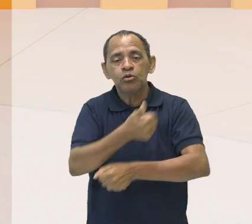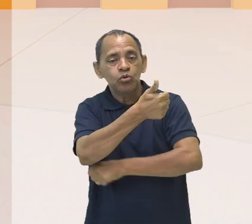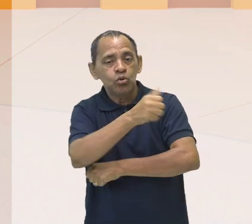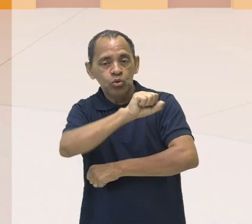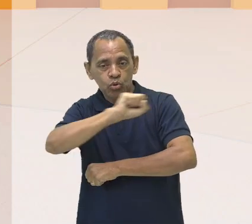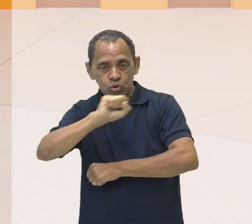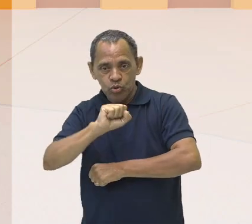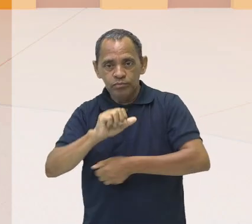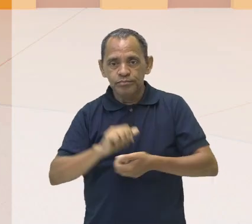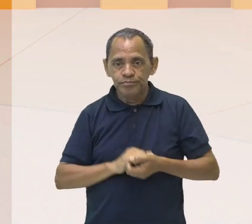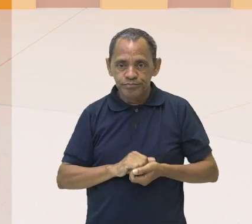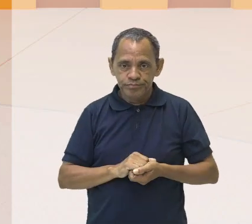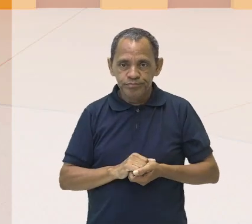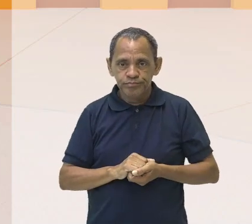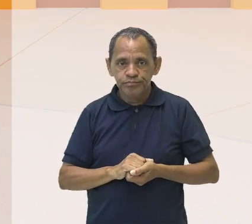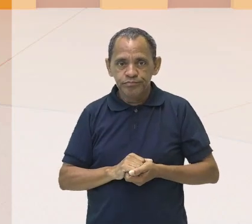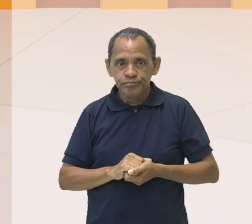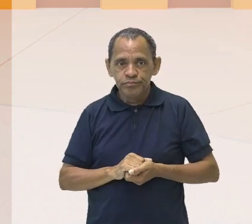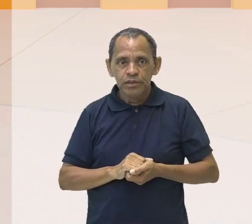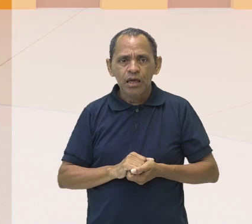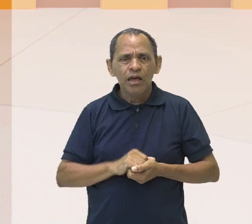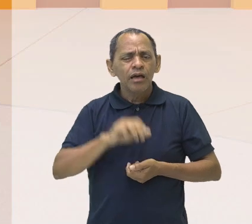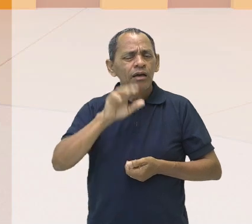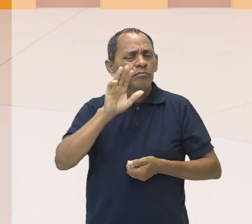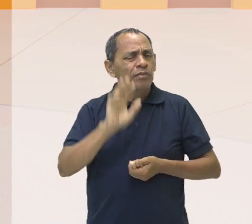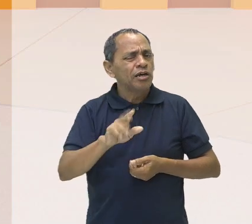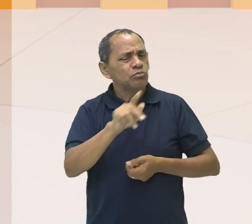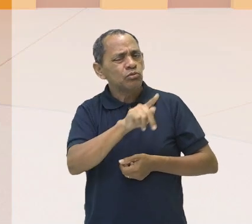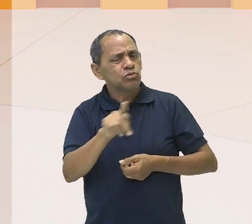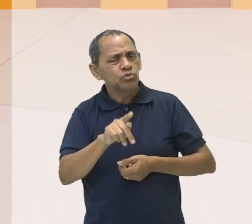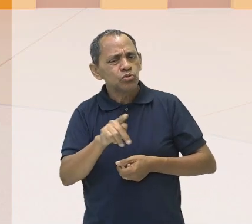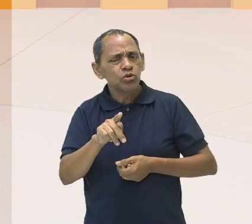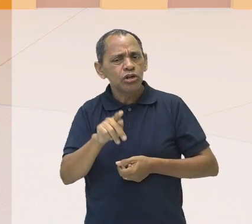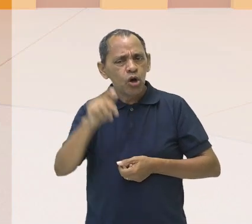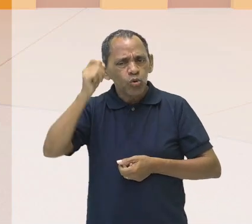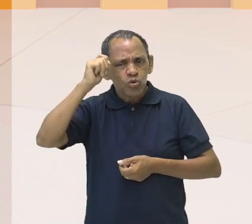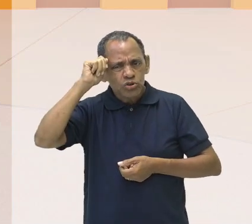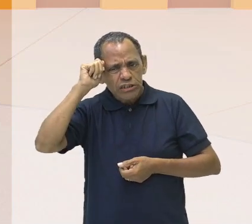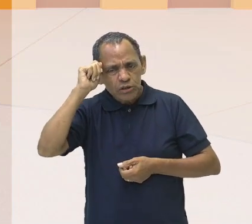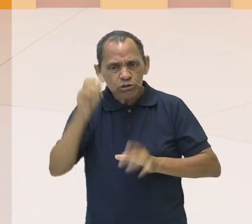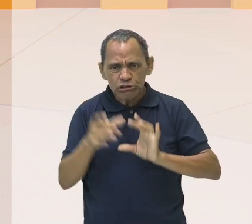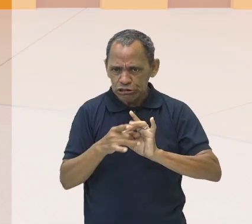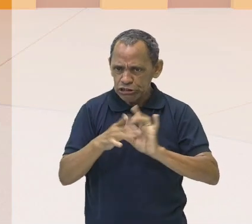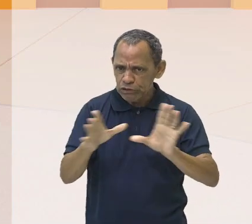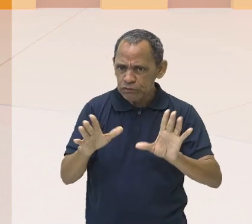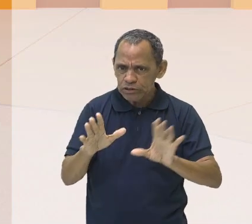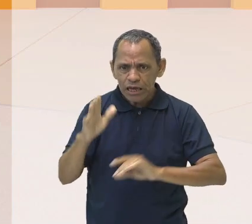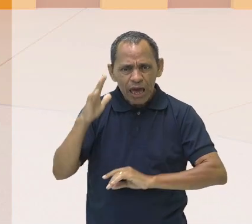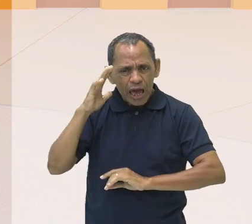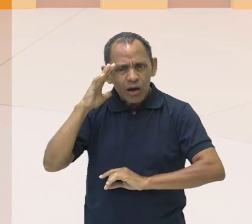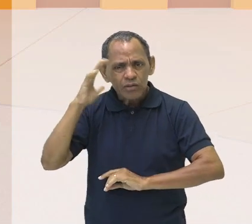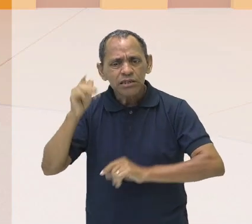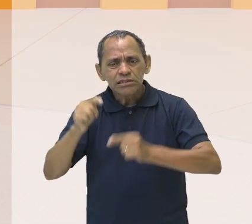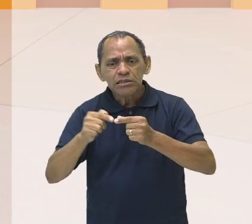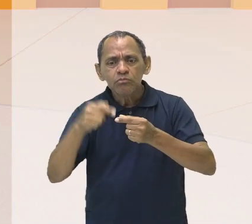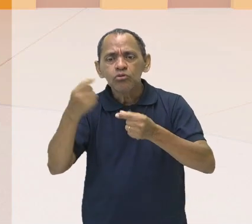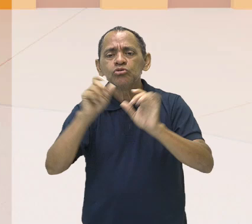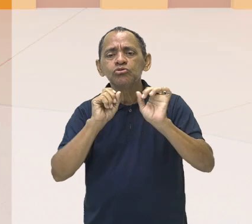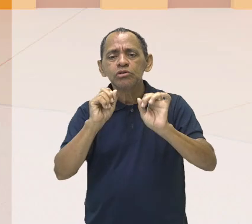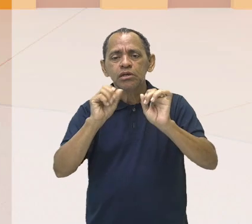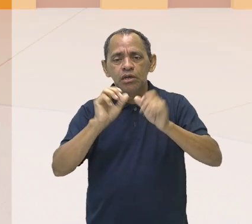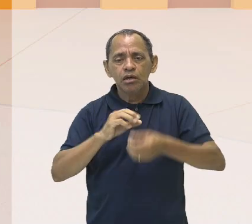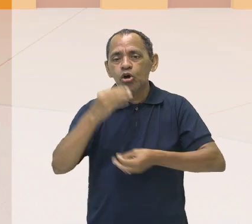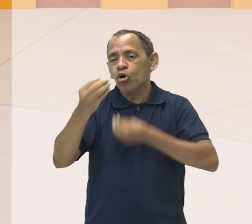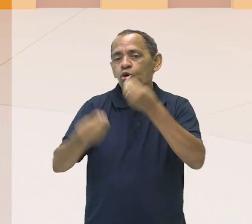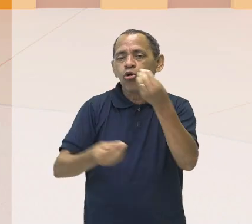1888, certo? Mas, professora, os negros ficaram livres, e o que vai acontecer a partir de então? Como é que vai